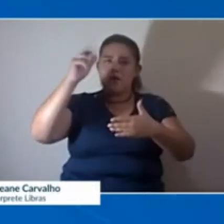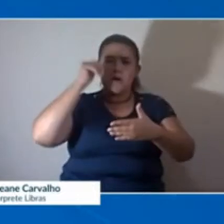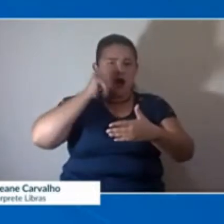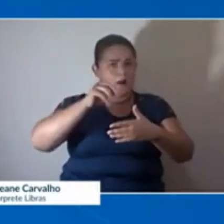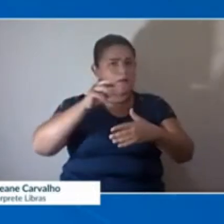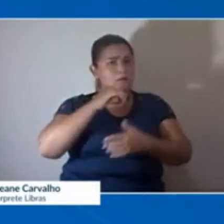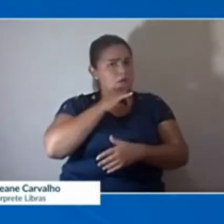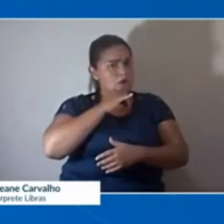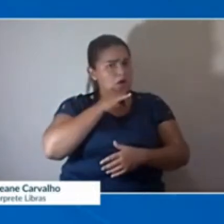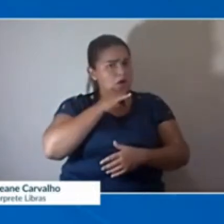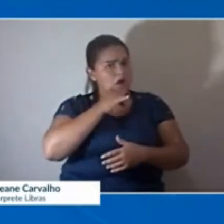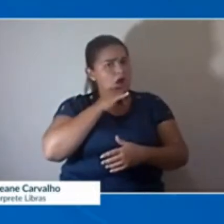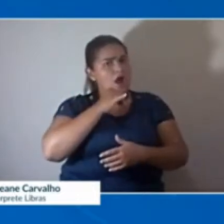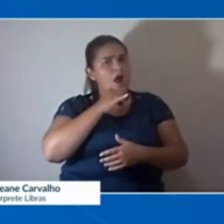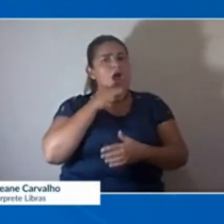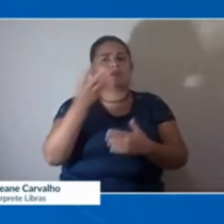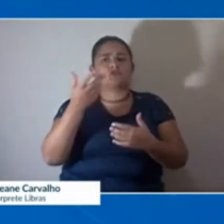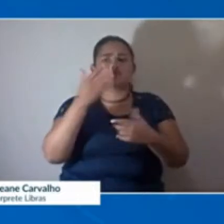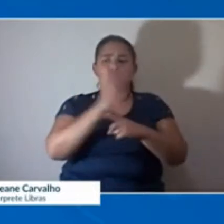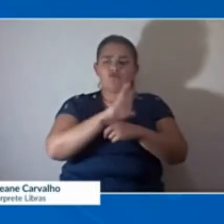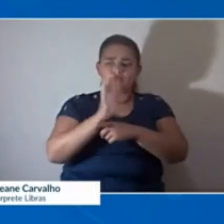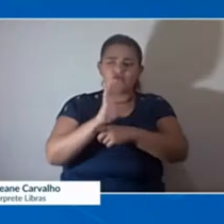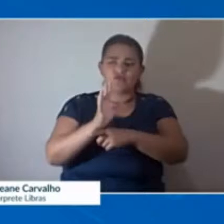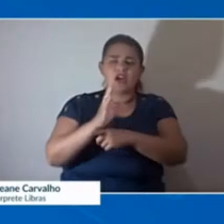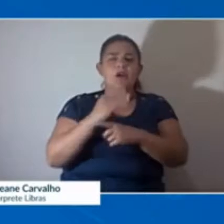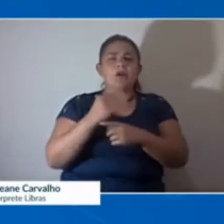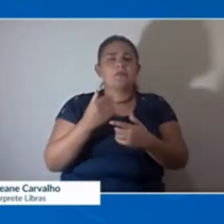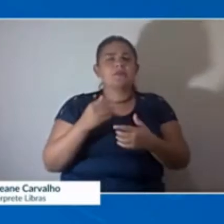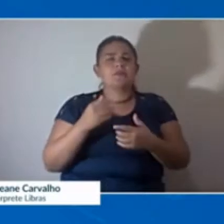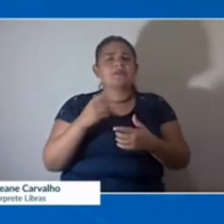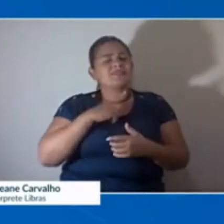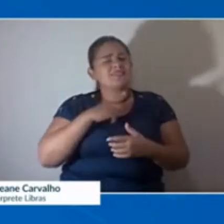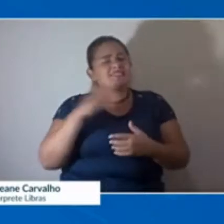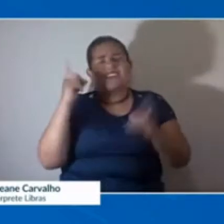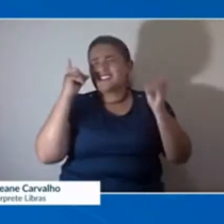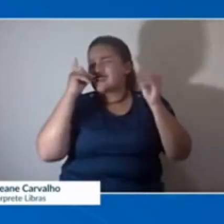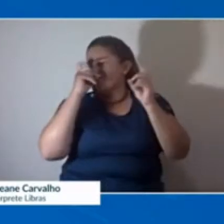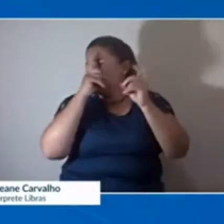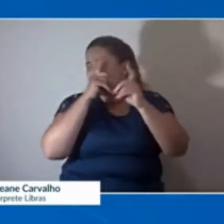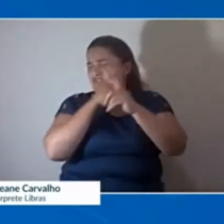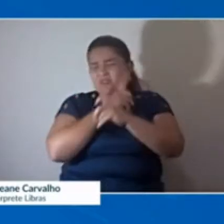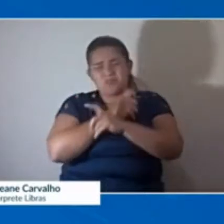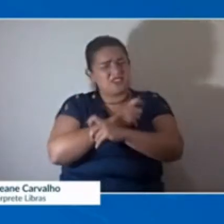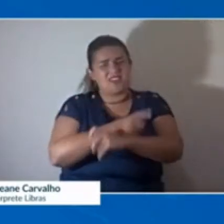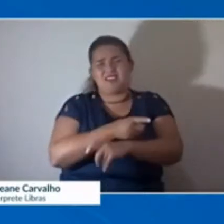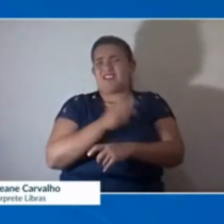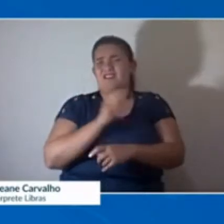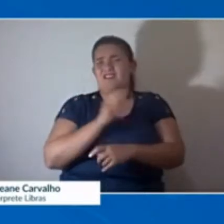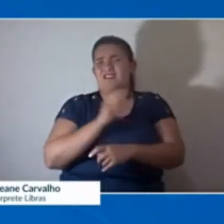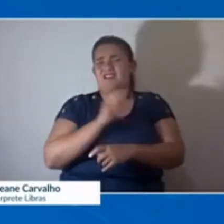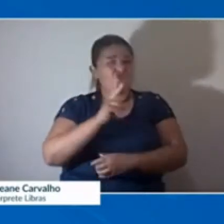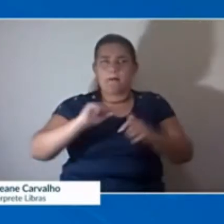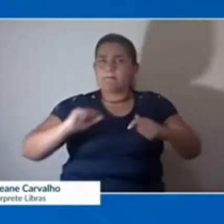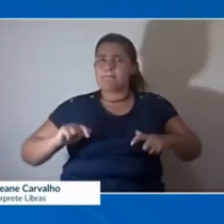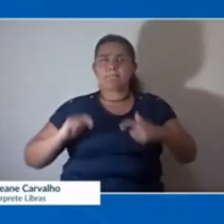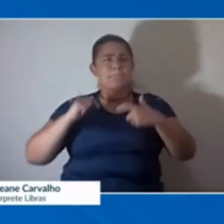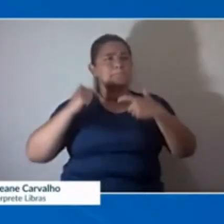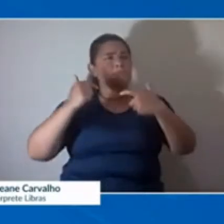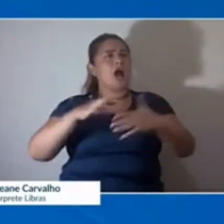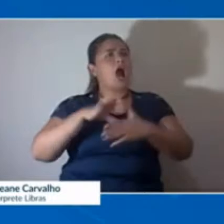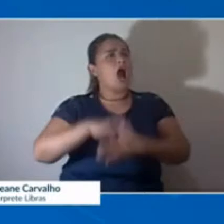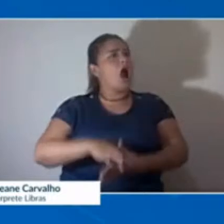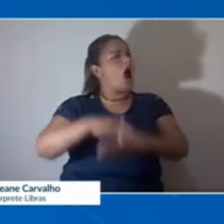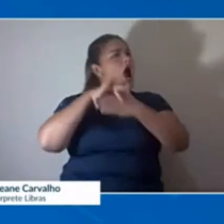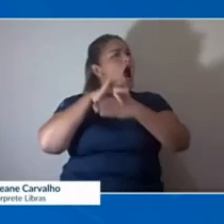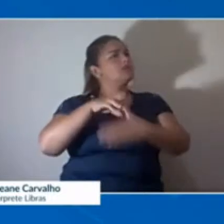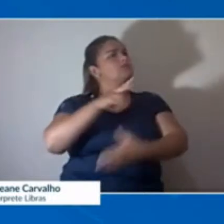desse filme que está sendo produzido, né? Há uma dificuldade enorme em manter a voz do comando, né? De